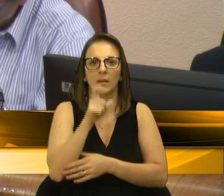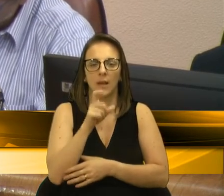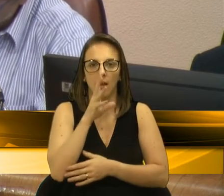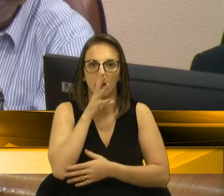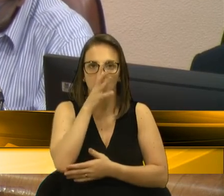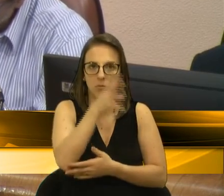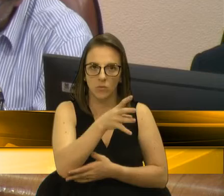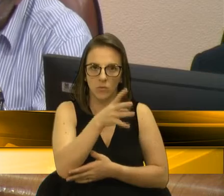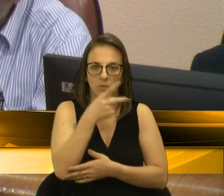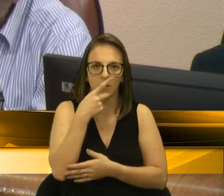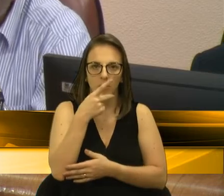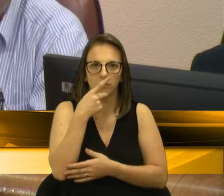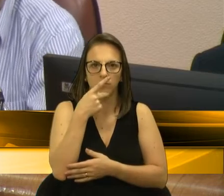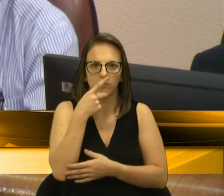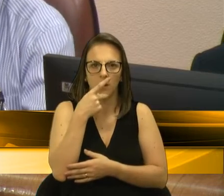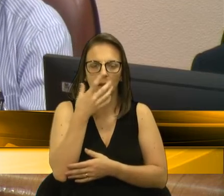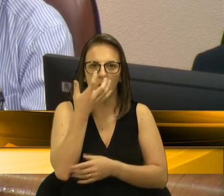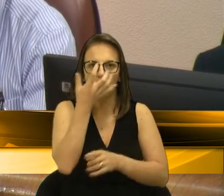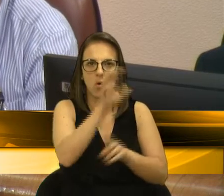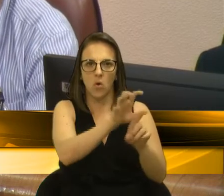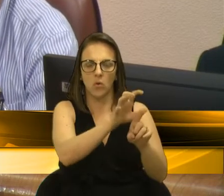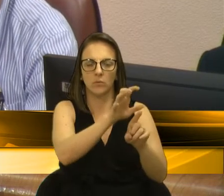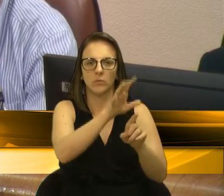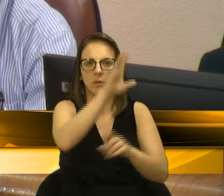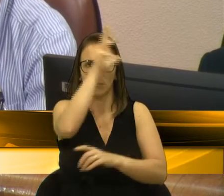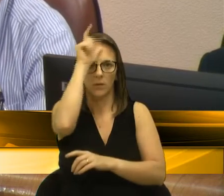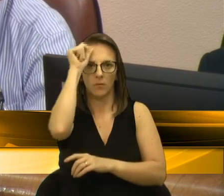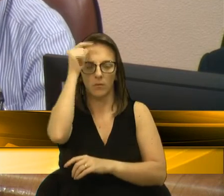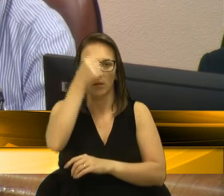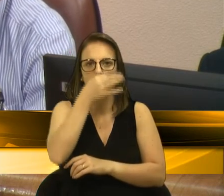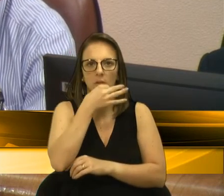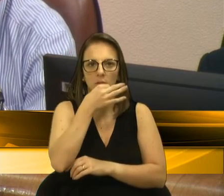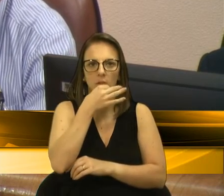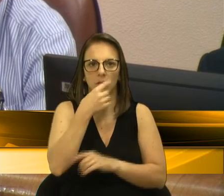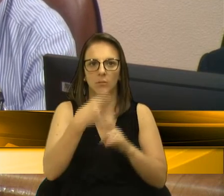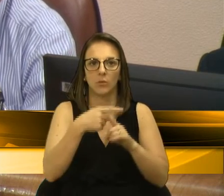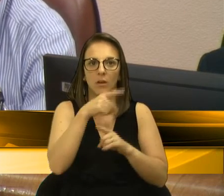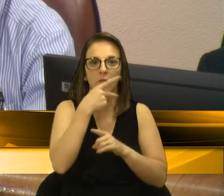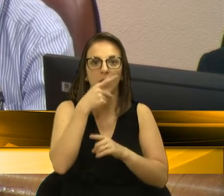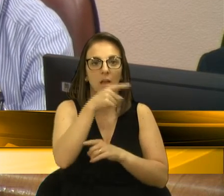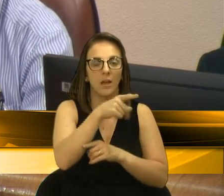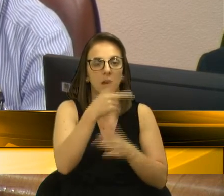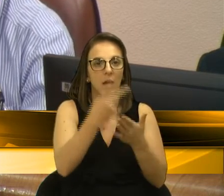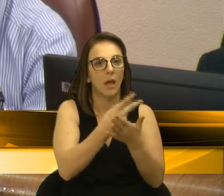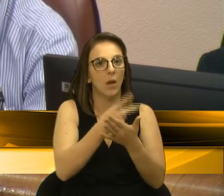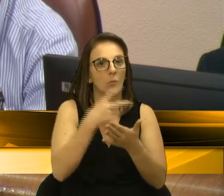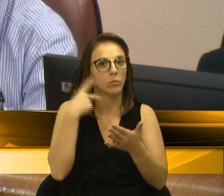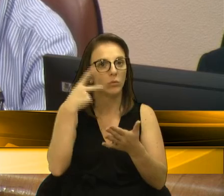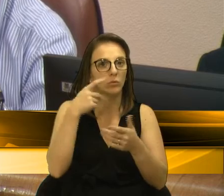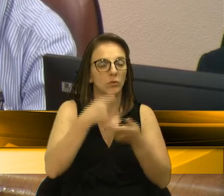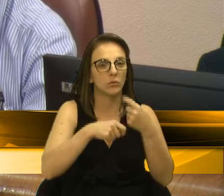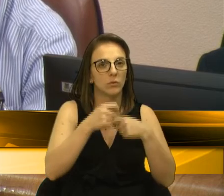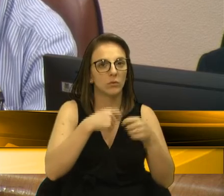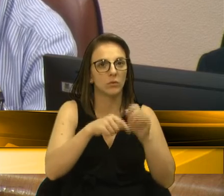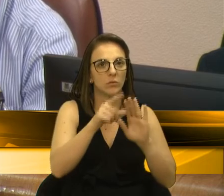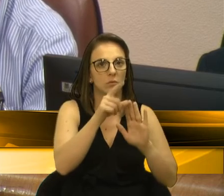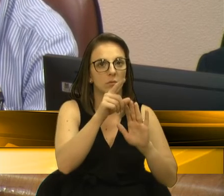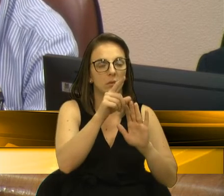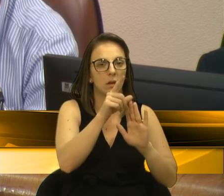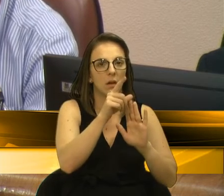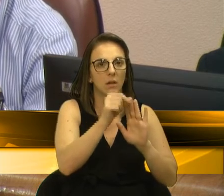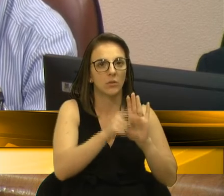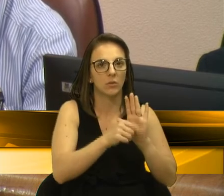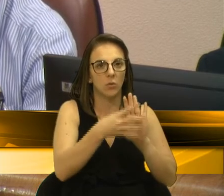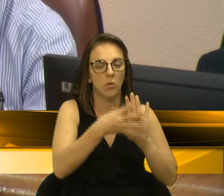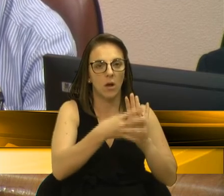do prefeito municipal de Caxias do Sul, a prática da infração política administrativa contida no artigo 4º, inciso 8º do